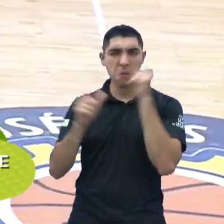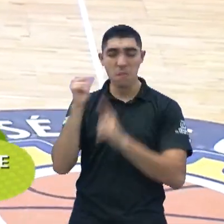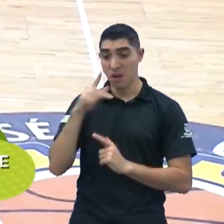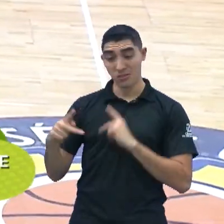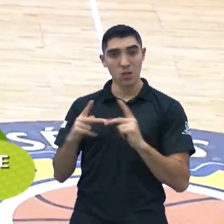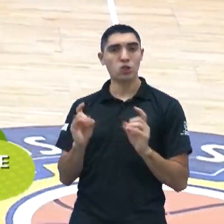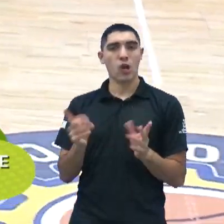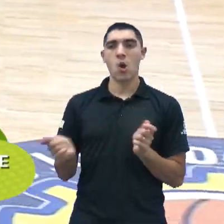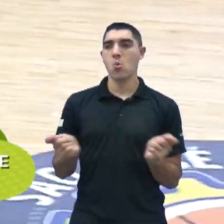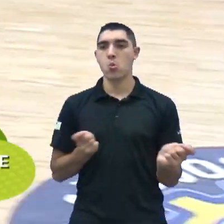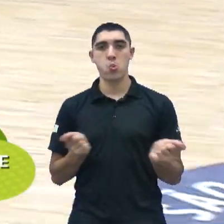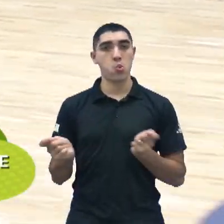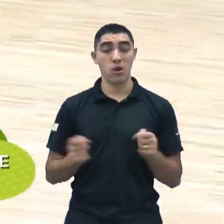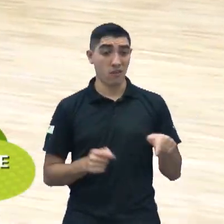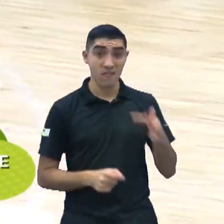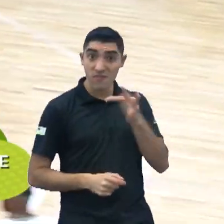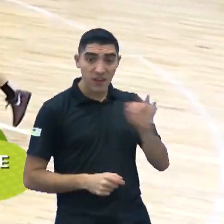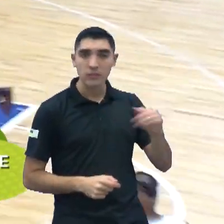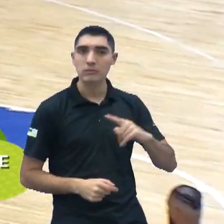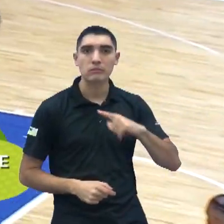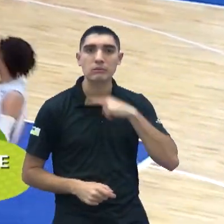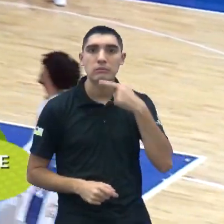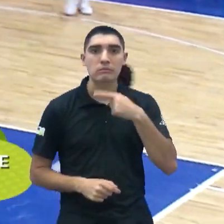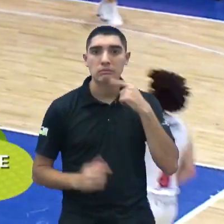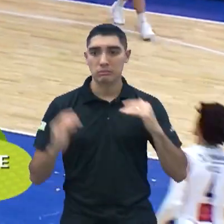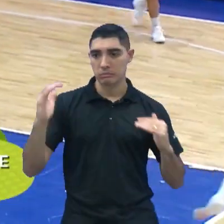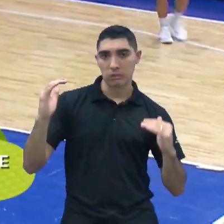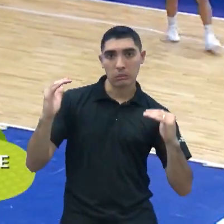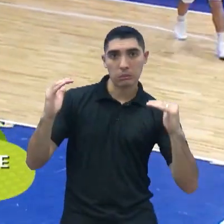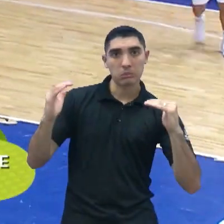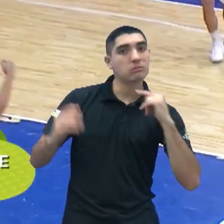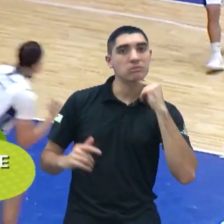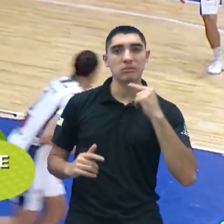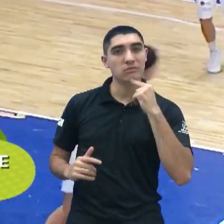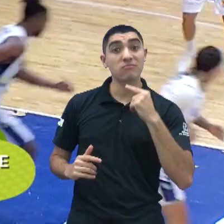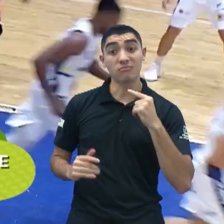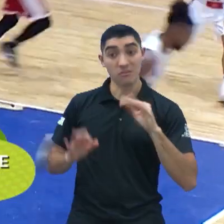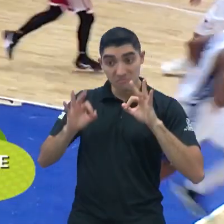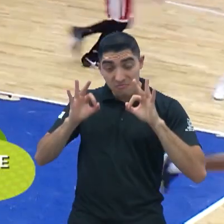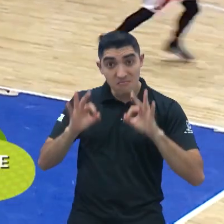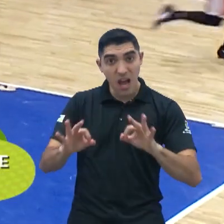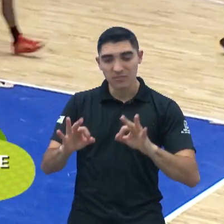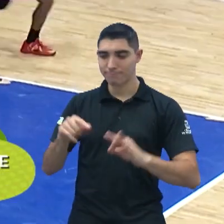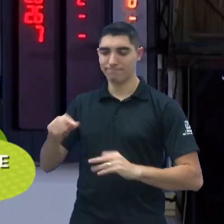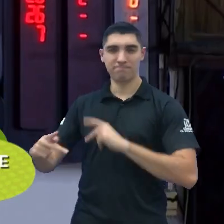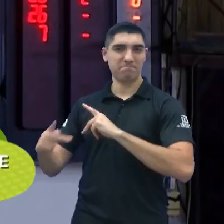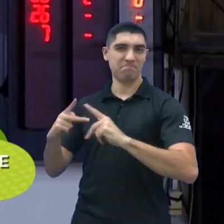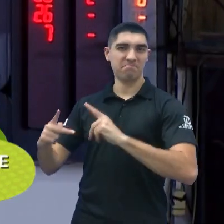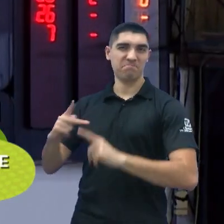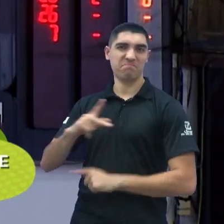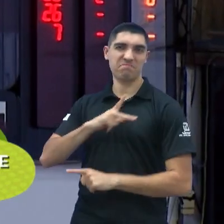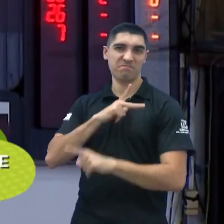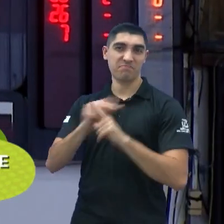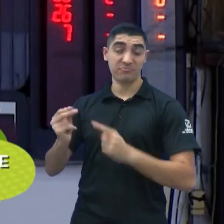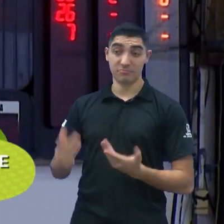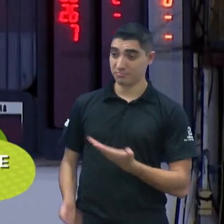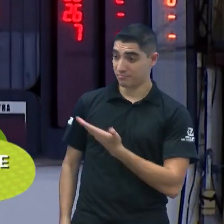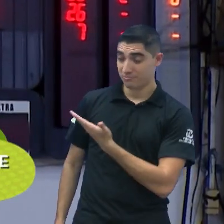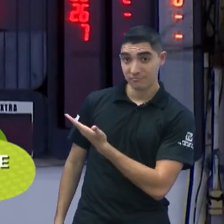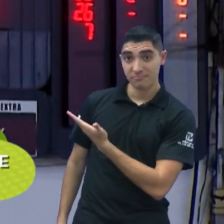passou, Franca não tinha forças para reagir e o placar final não poderia ser outro. São